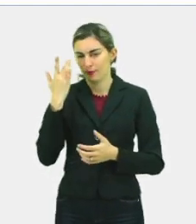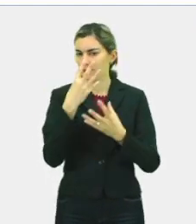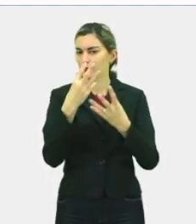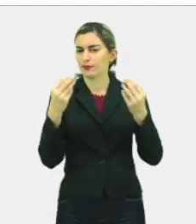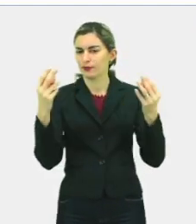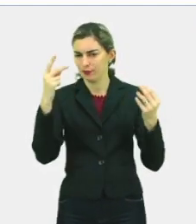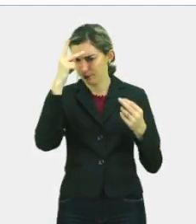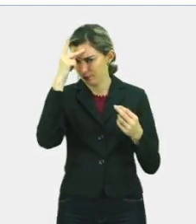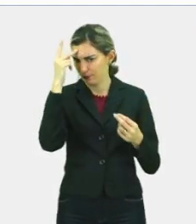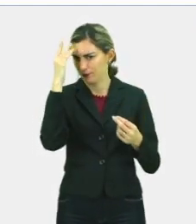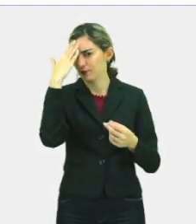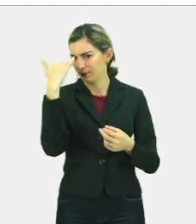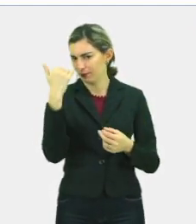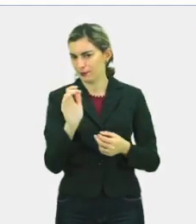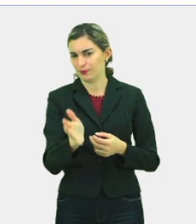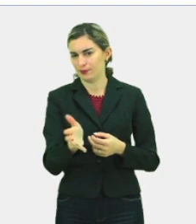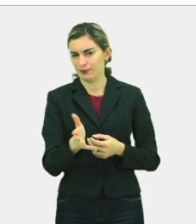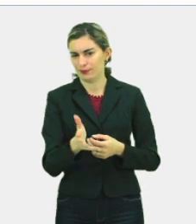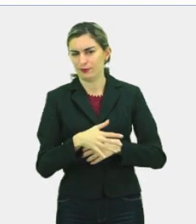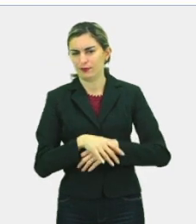Eu acho que muita gente sabe já, né?